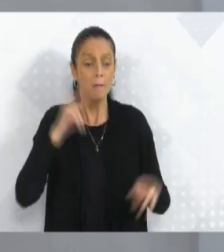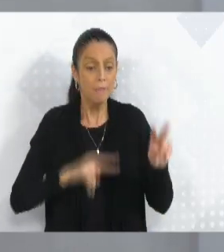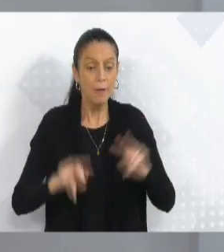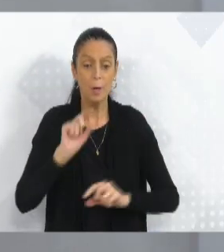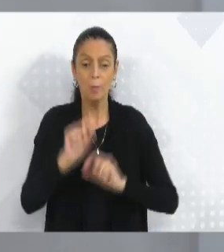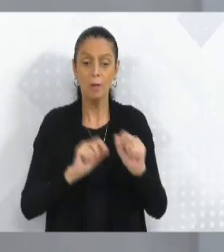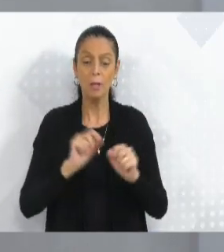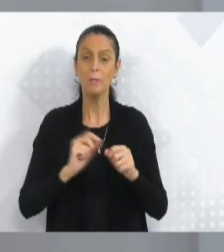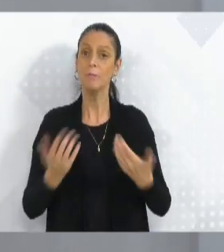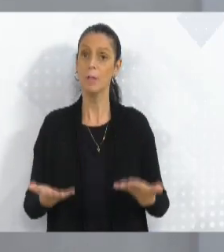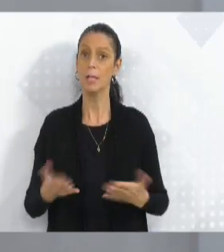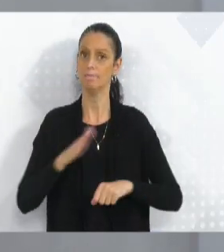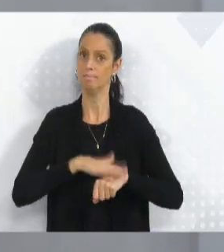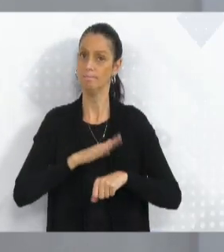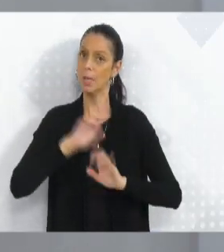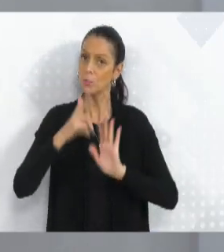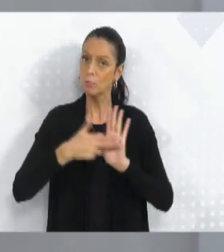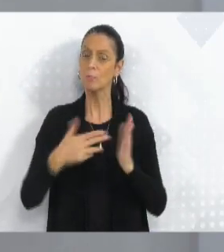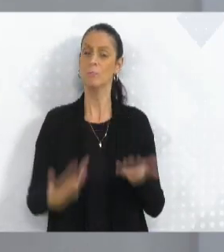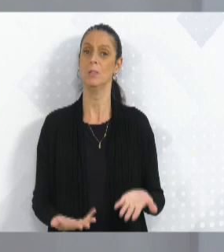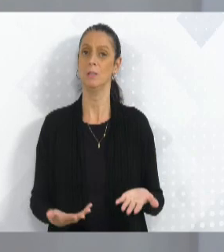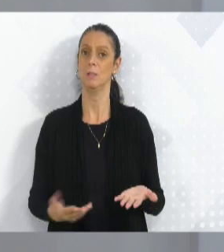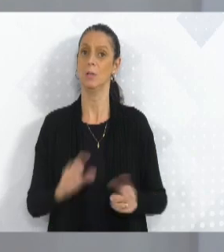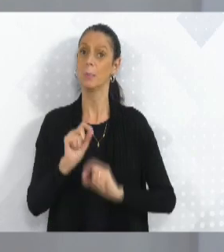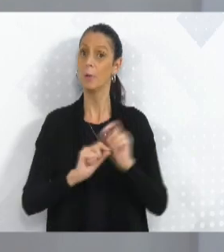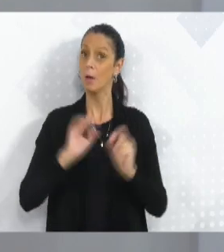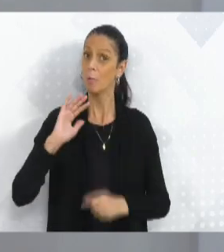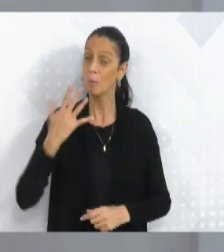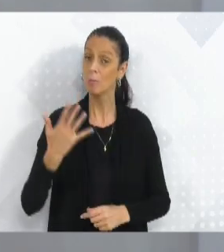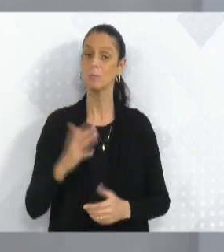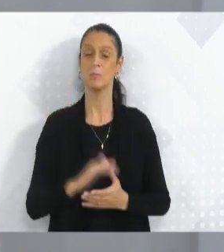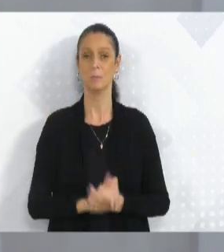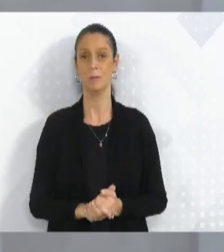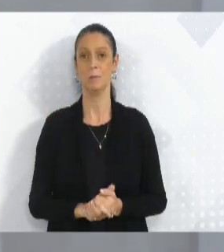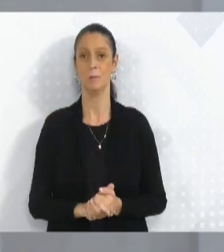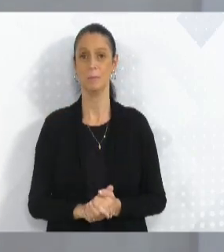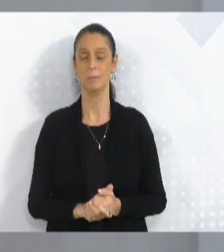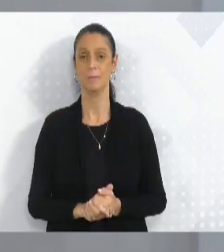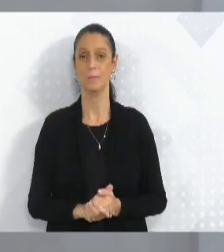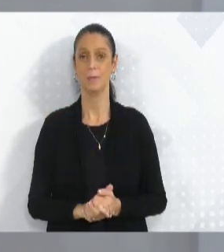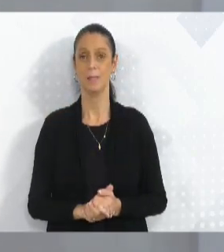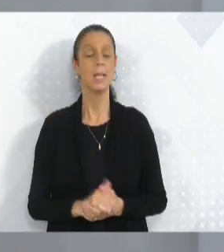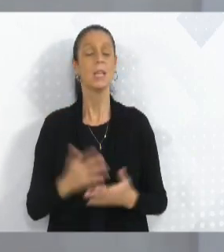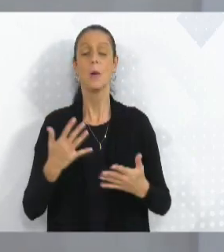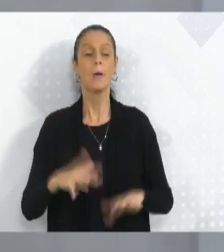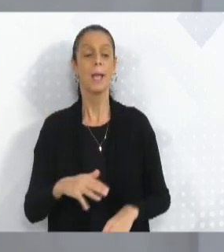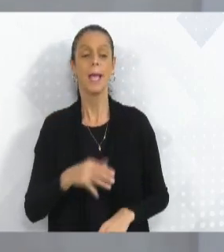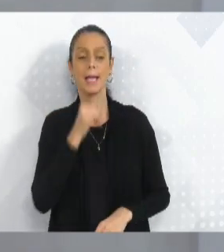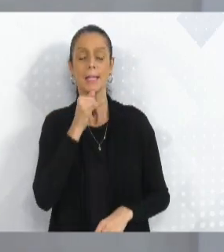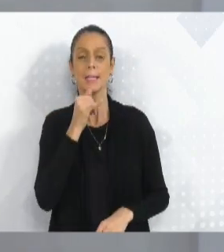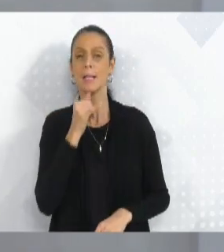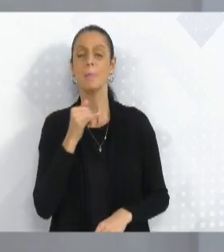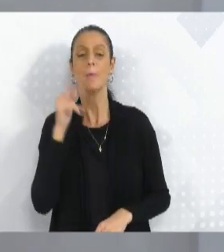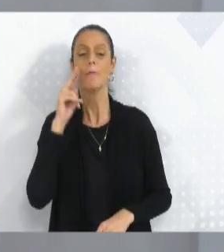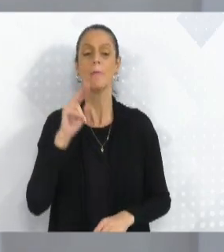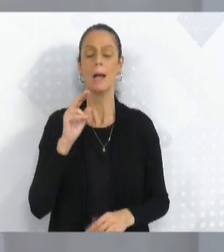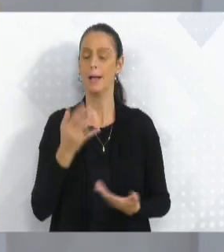o que fez e não querer enxergar o que aconteceu e não querer enxergar o que vem acontecendo